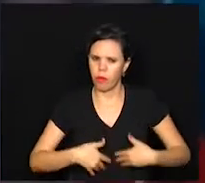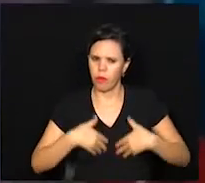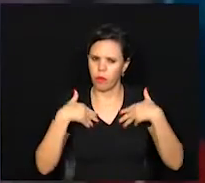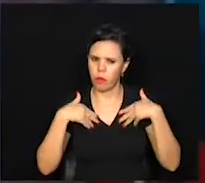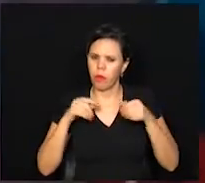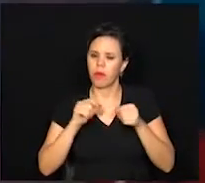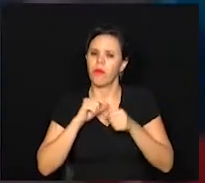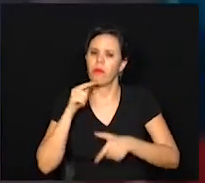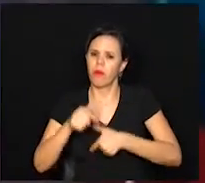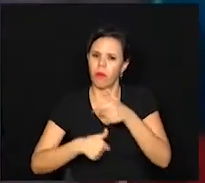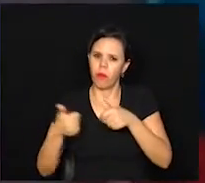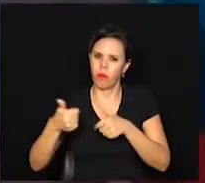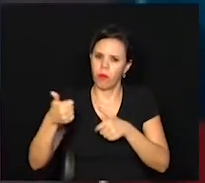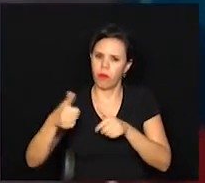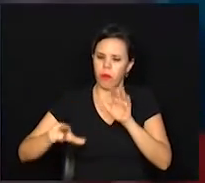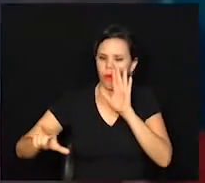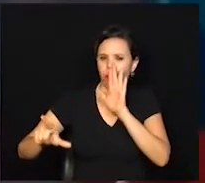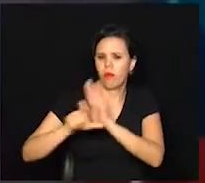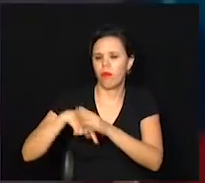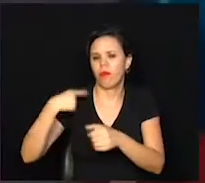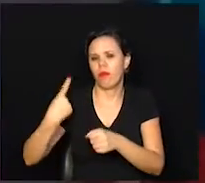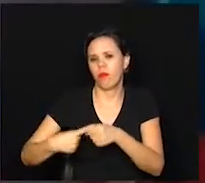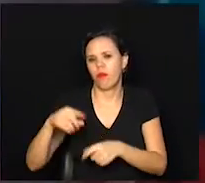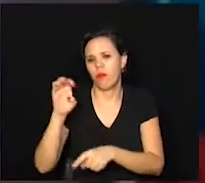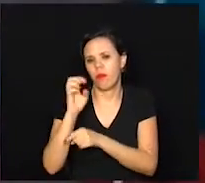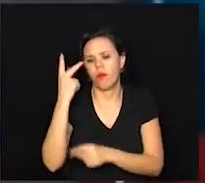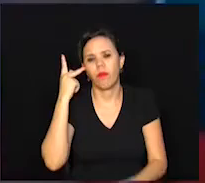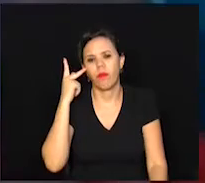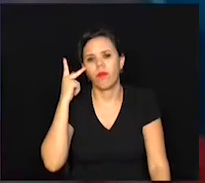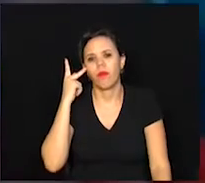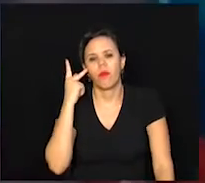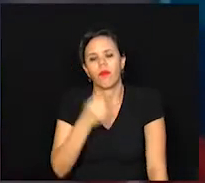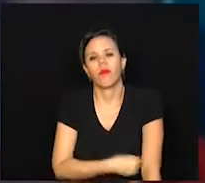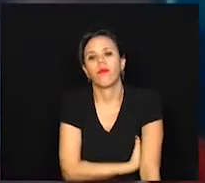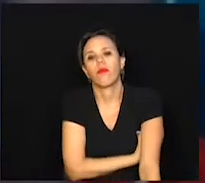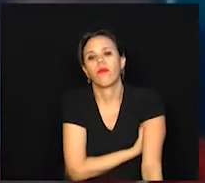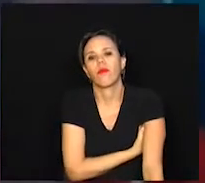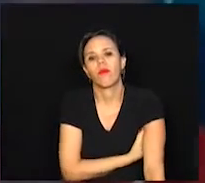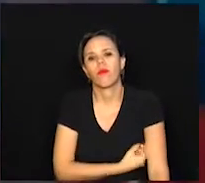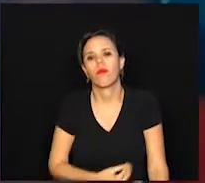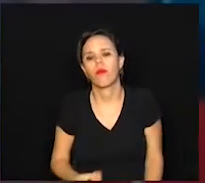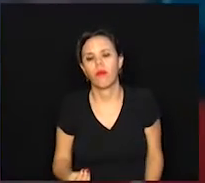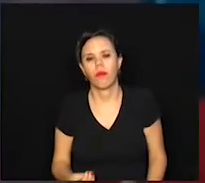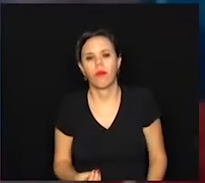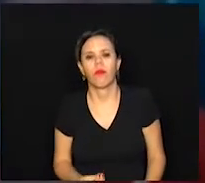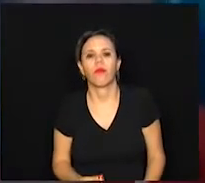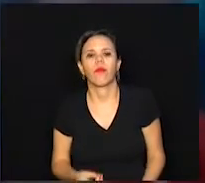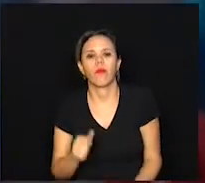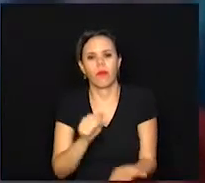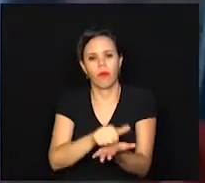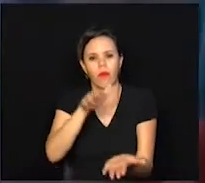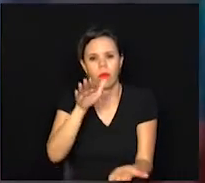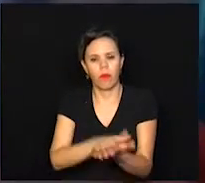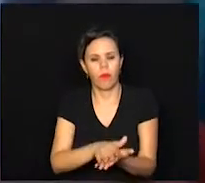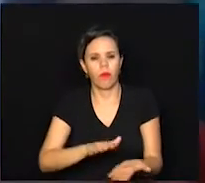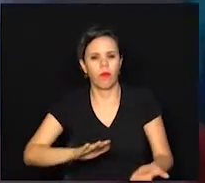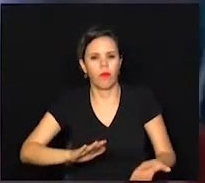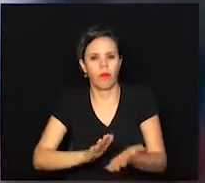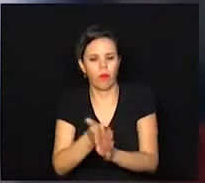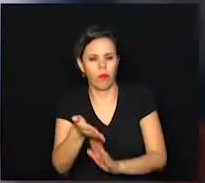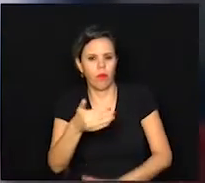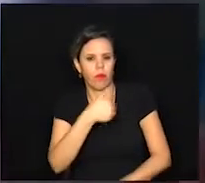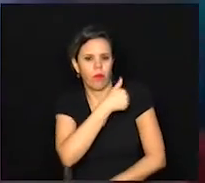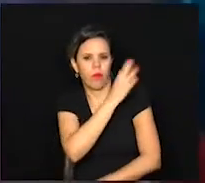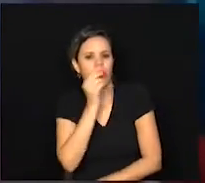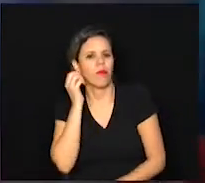fez a primeira lei municipal do Estado de São Paulo punindo a discriminação de vários matizes, a